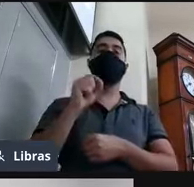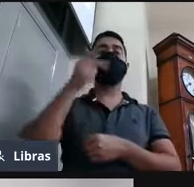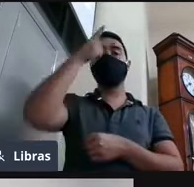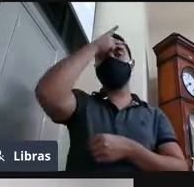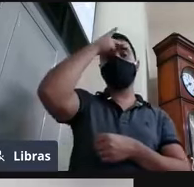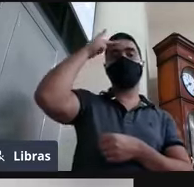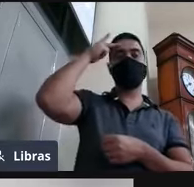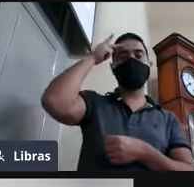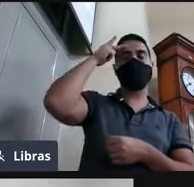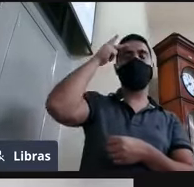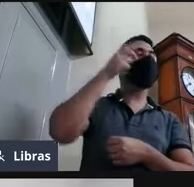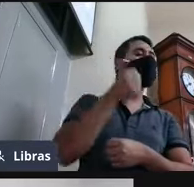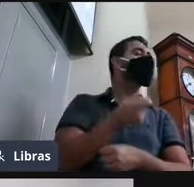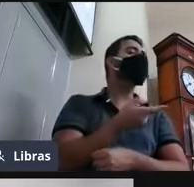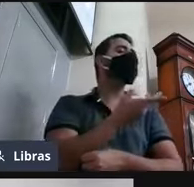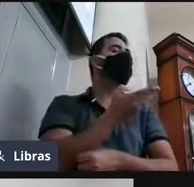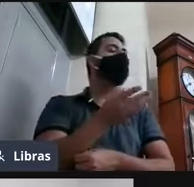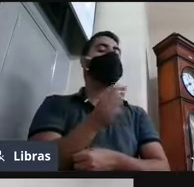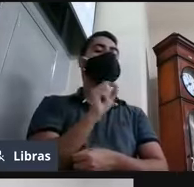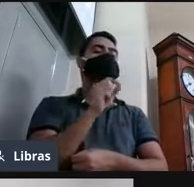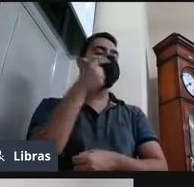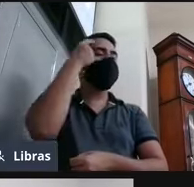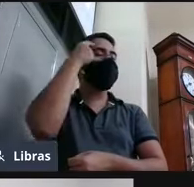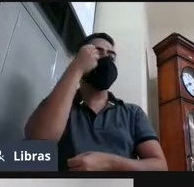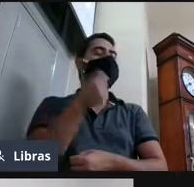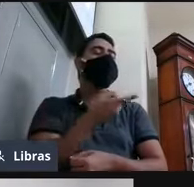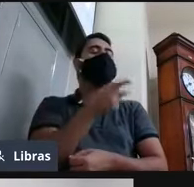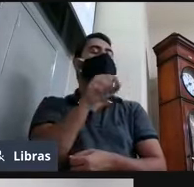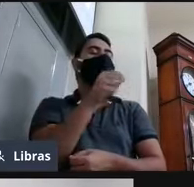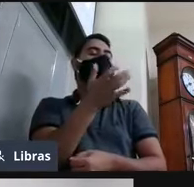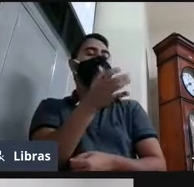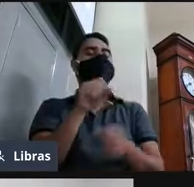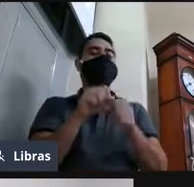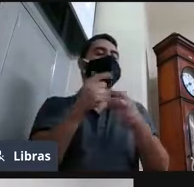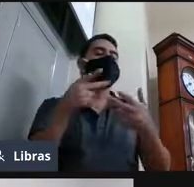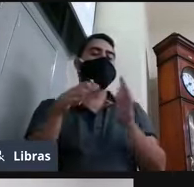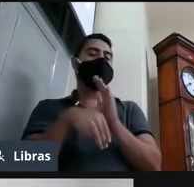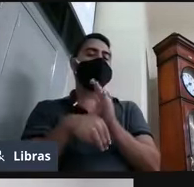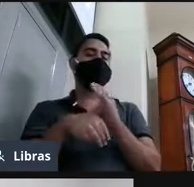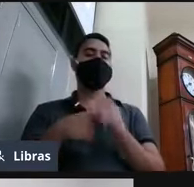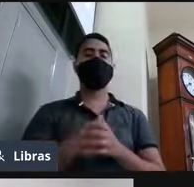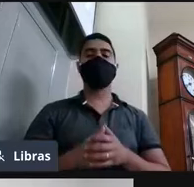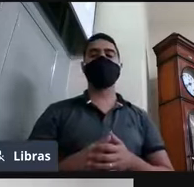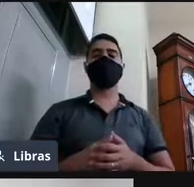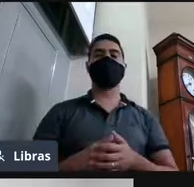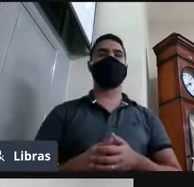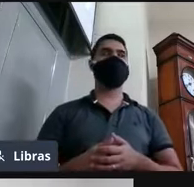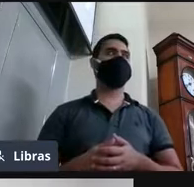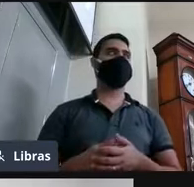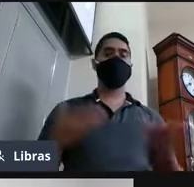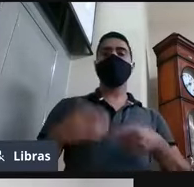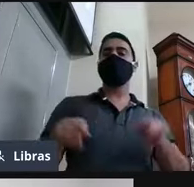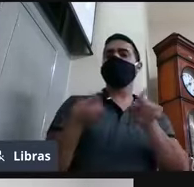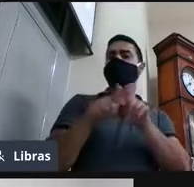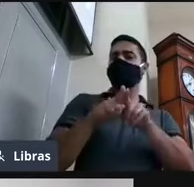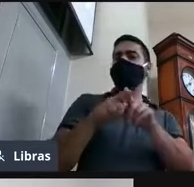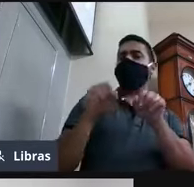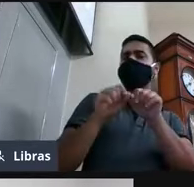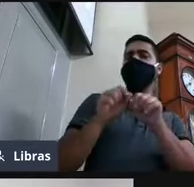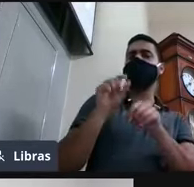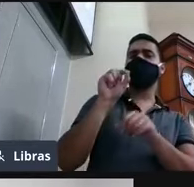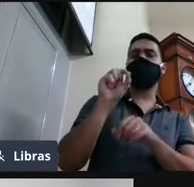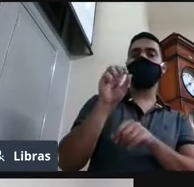darem preço à sua consciência e não darem valor. E hoje eu quero render minhas